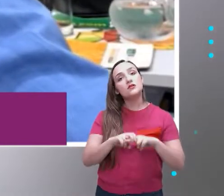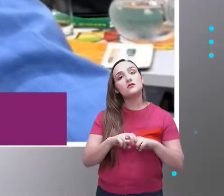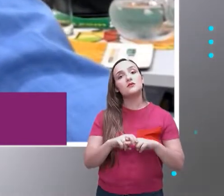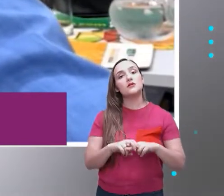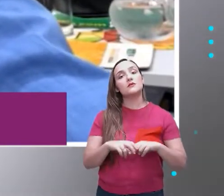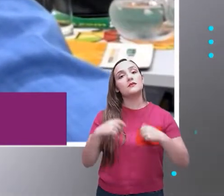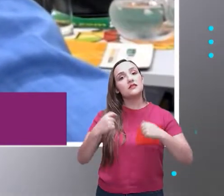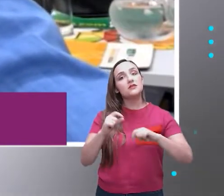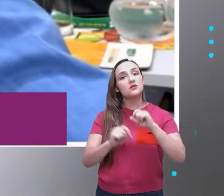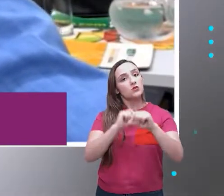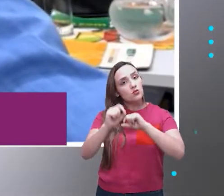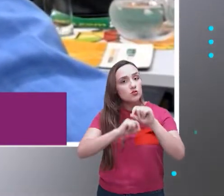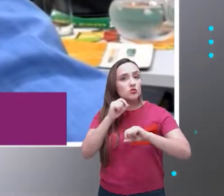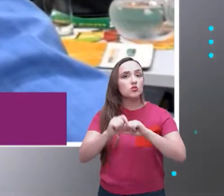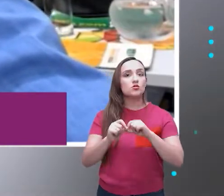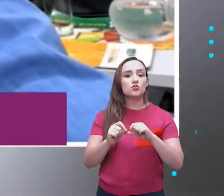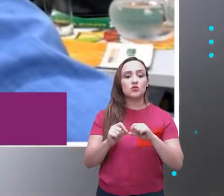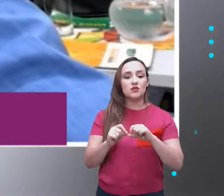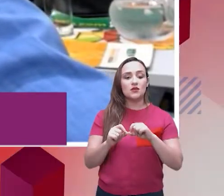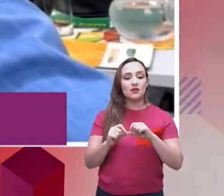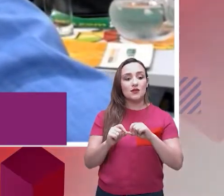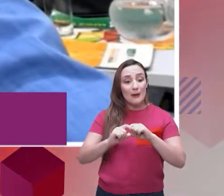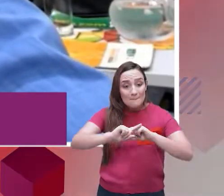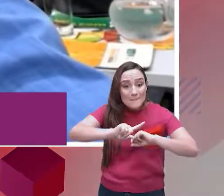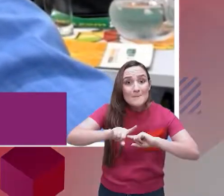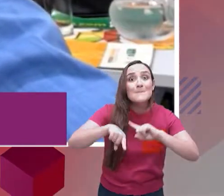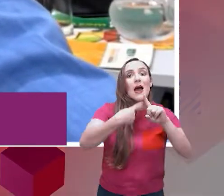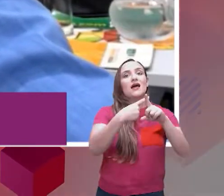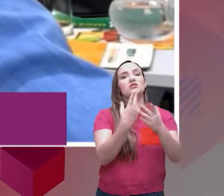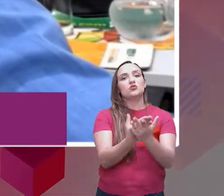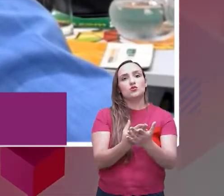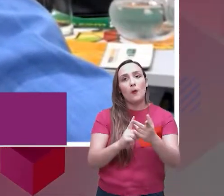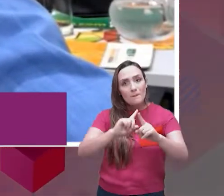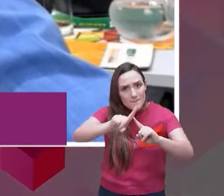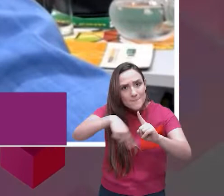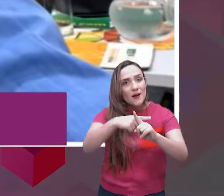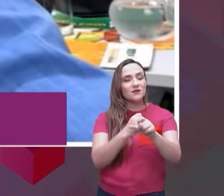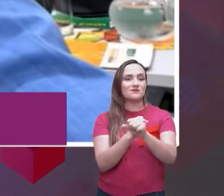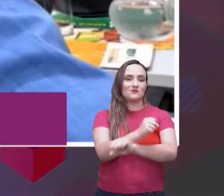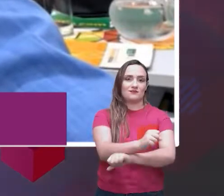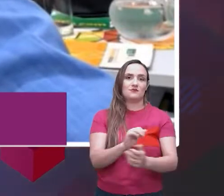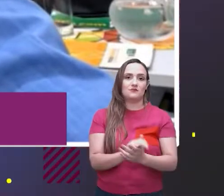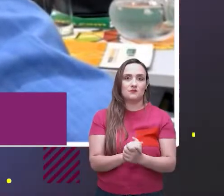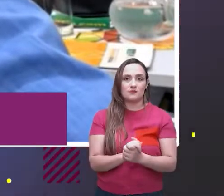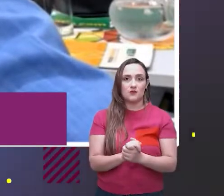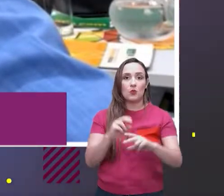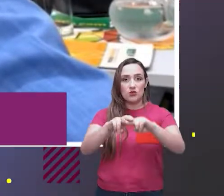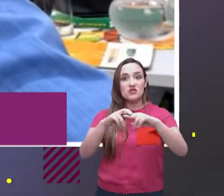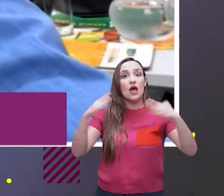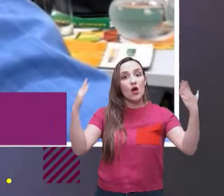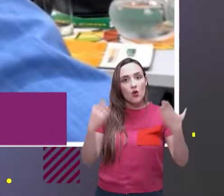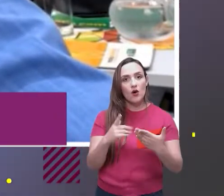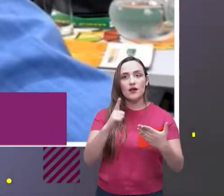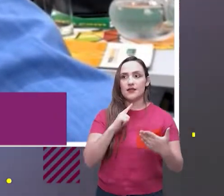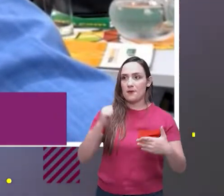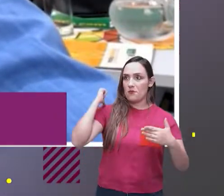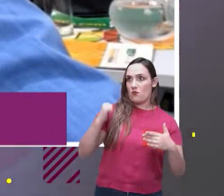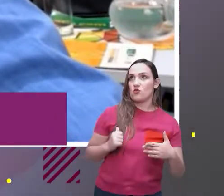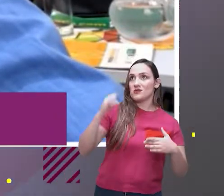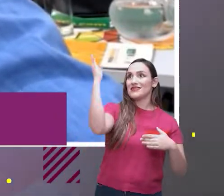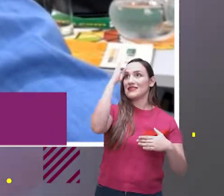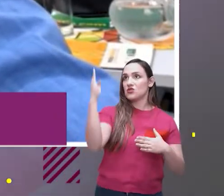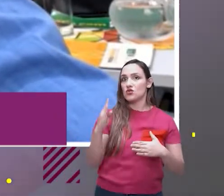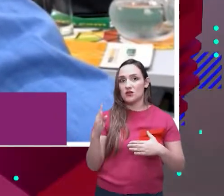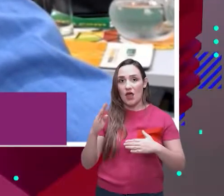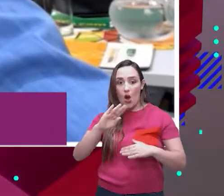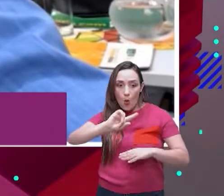reforçar as suas condições para o desenvolvimento das suas atividades. E a Bolsa Atleta pode complementar exatamente nesse